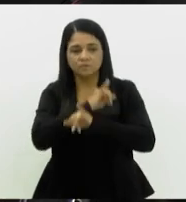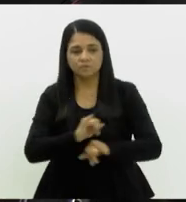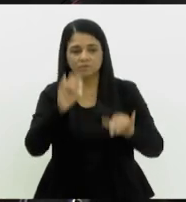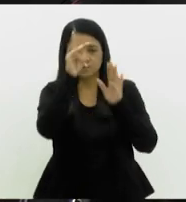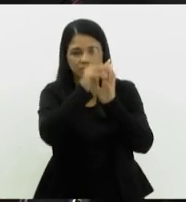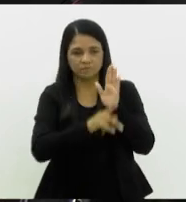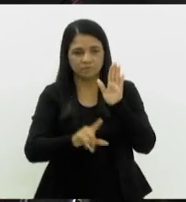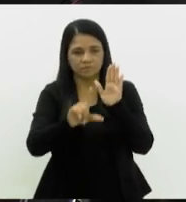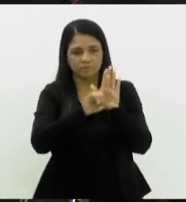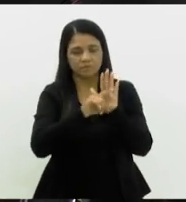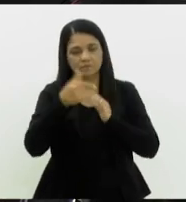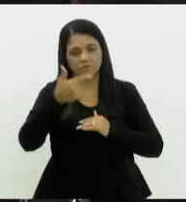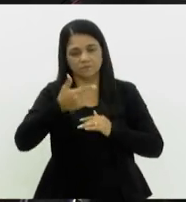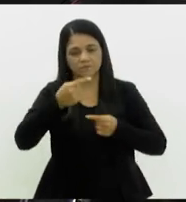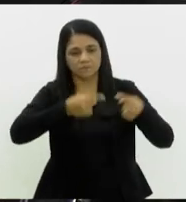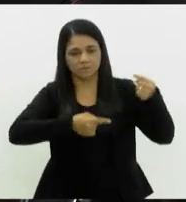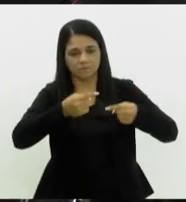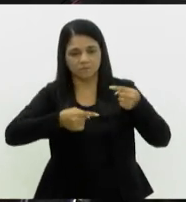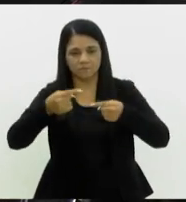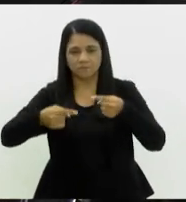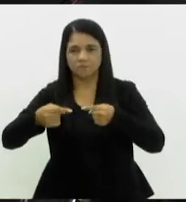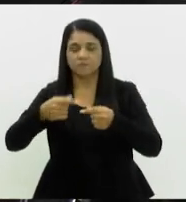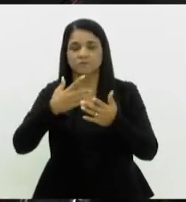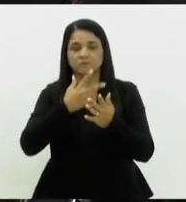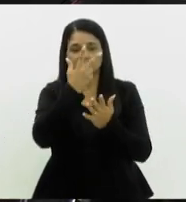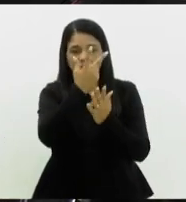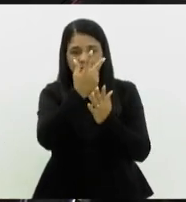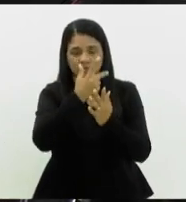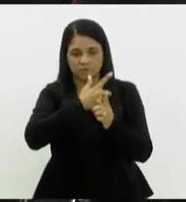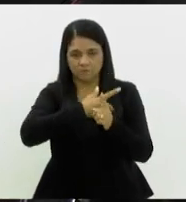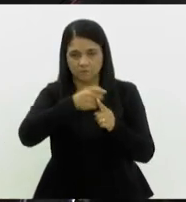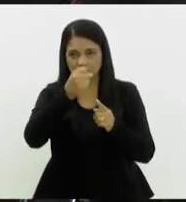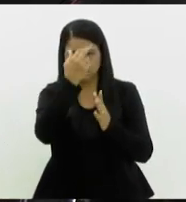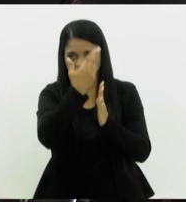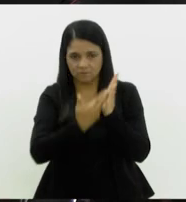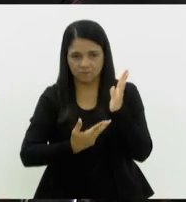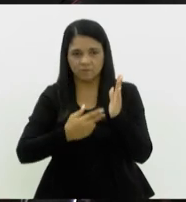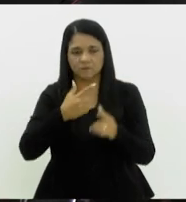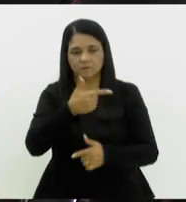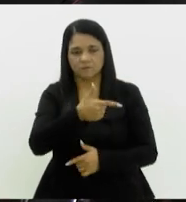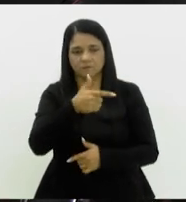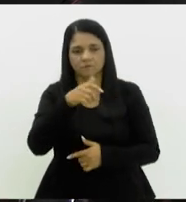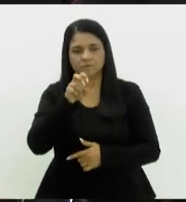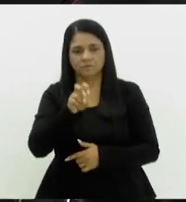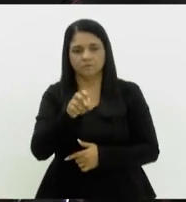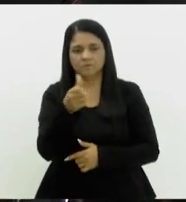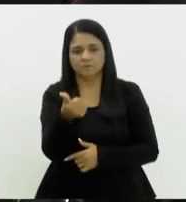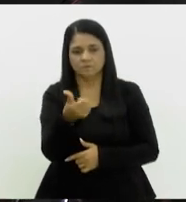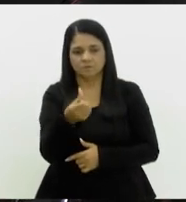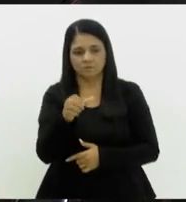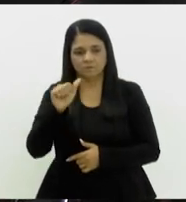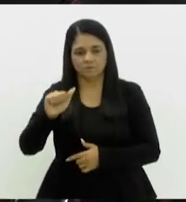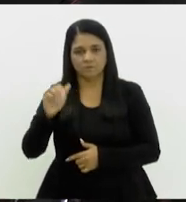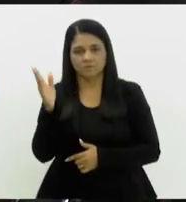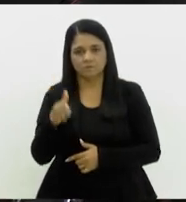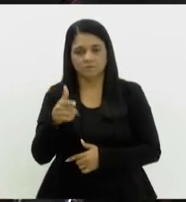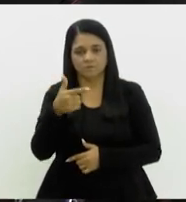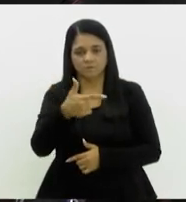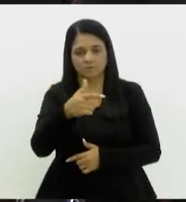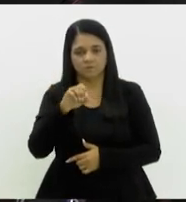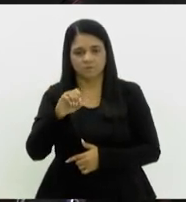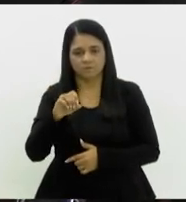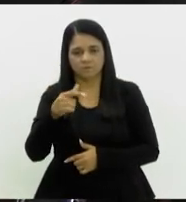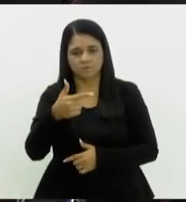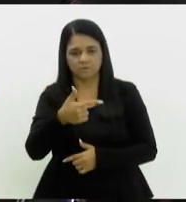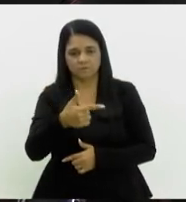Anuncio, em segunda discussão, redação do vencido. Projeto de lei número 2516-A de 2023,